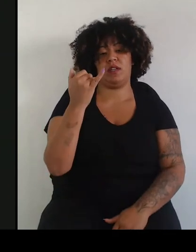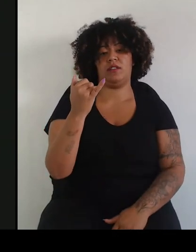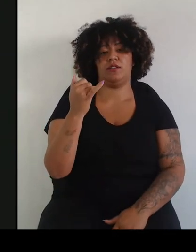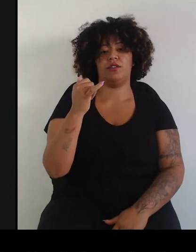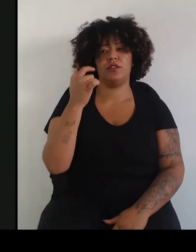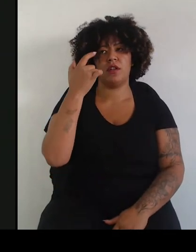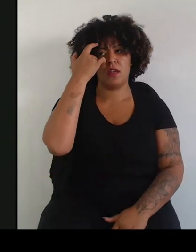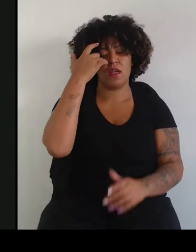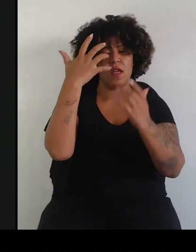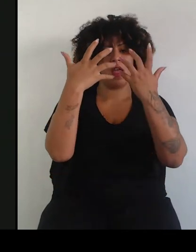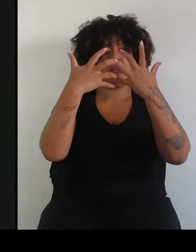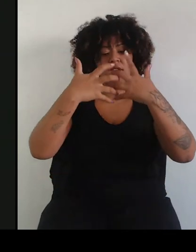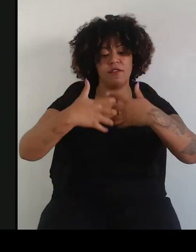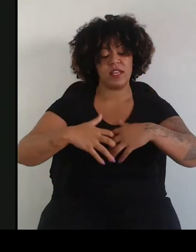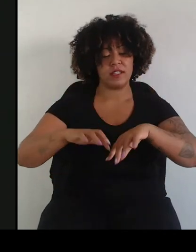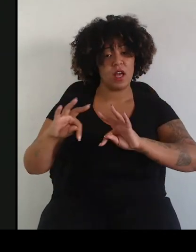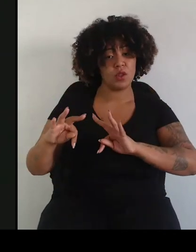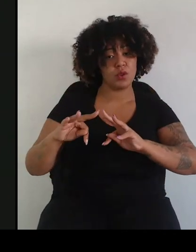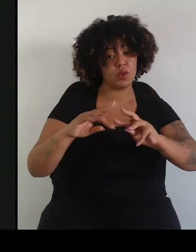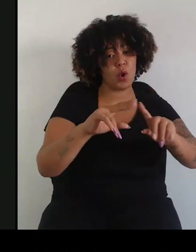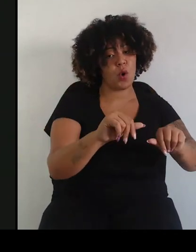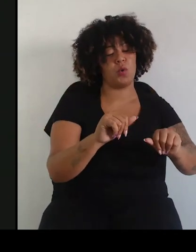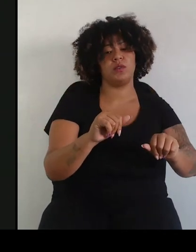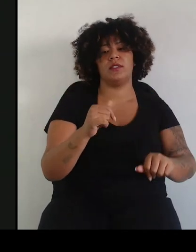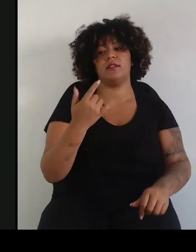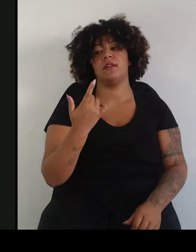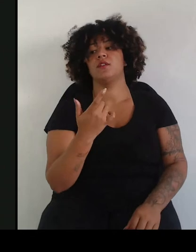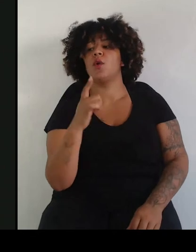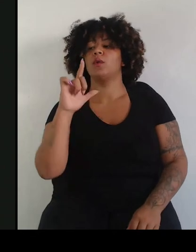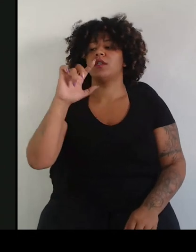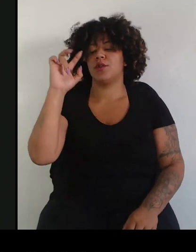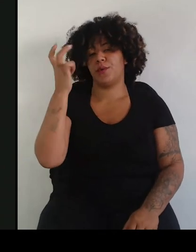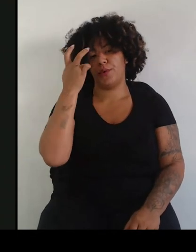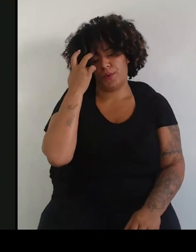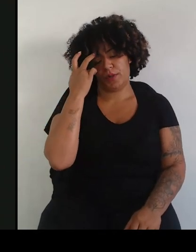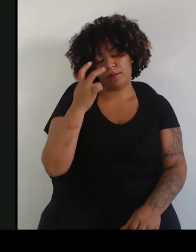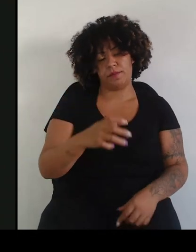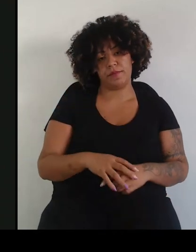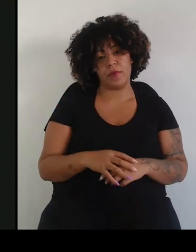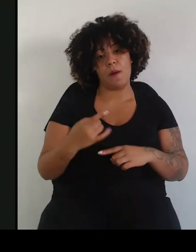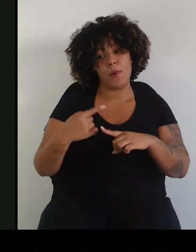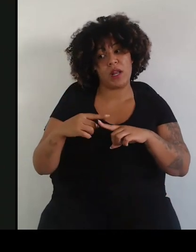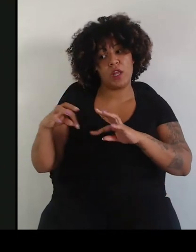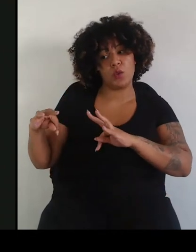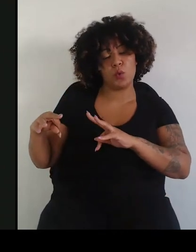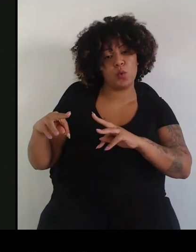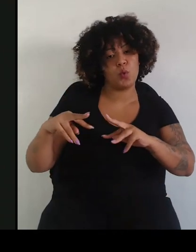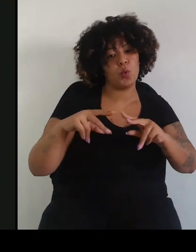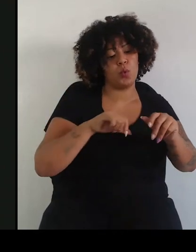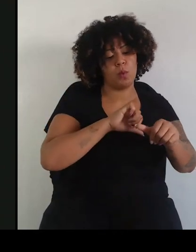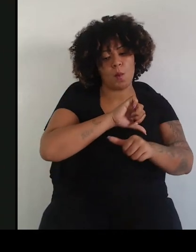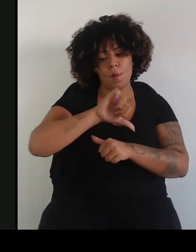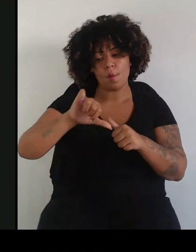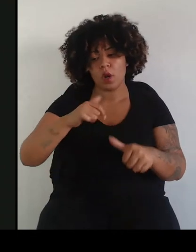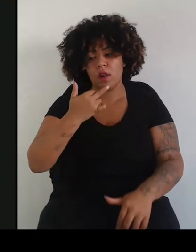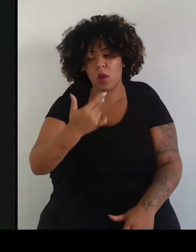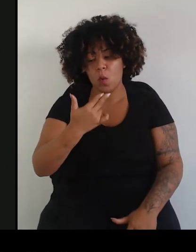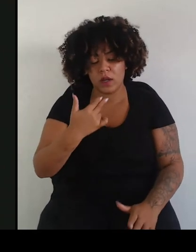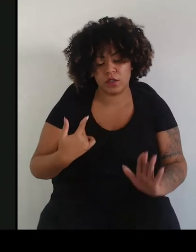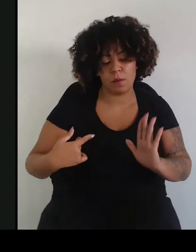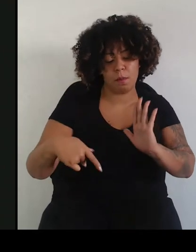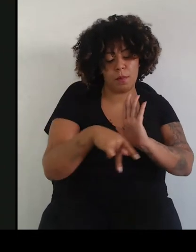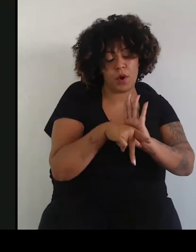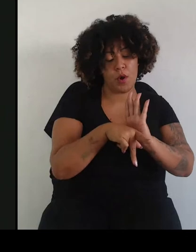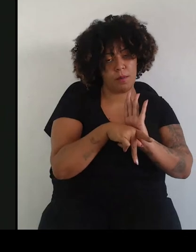influências e qualidades de outras culturas e tudo transformar em linguagem própria eu